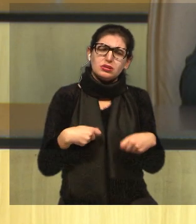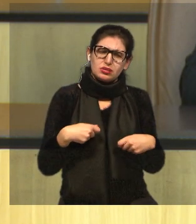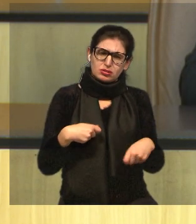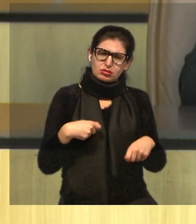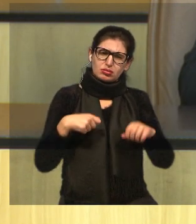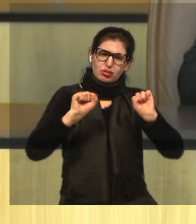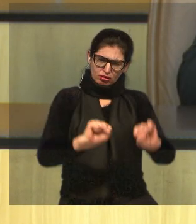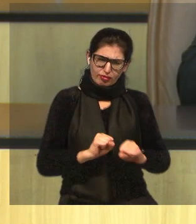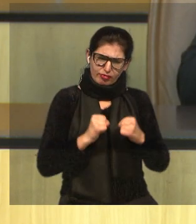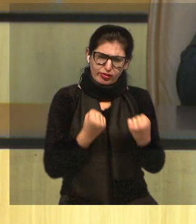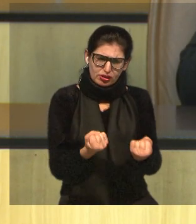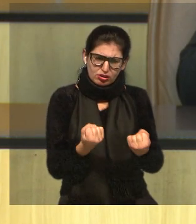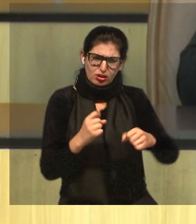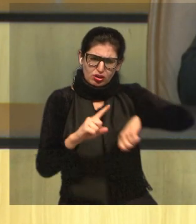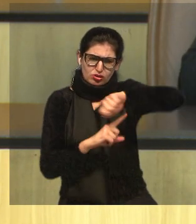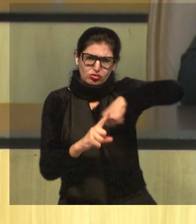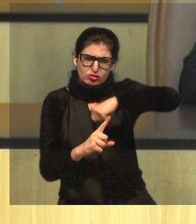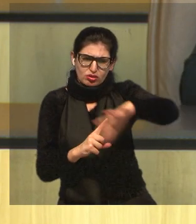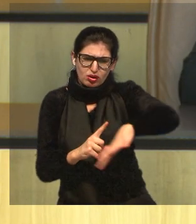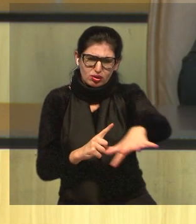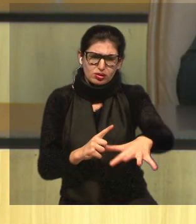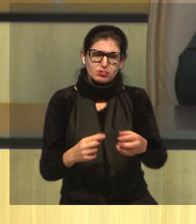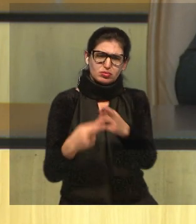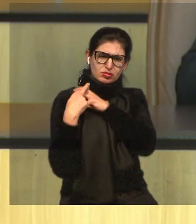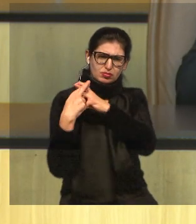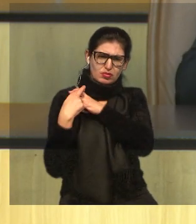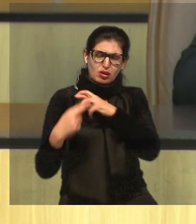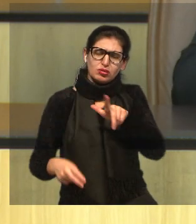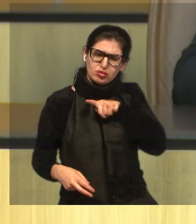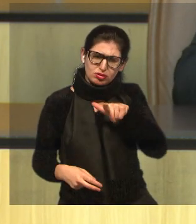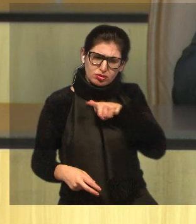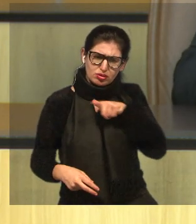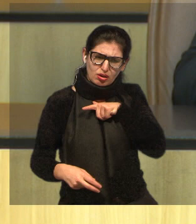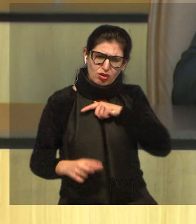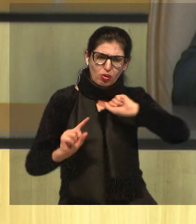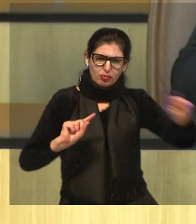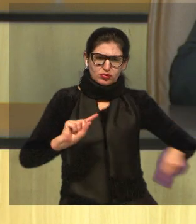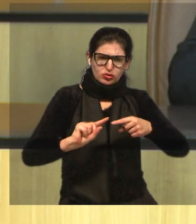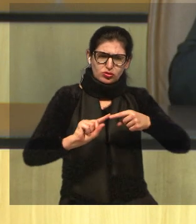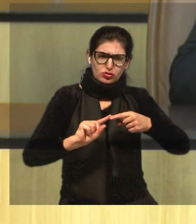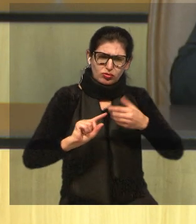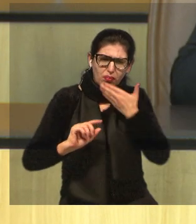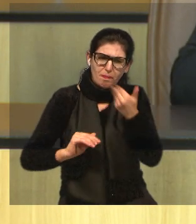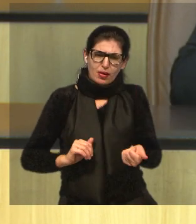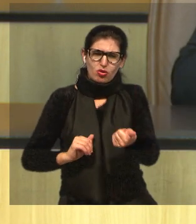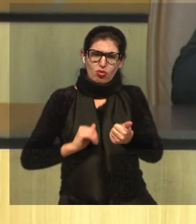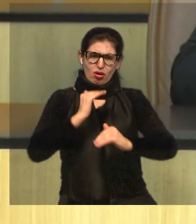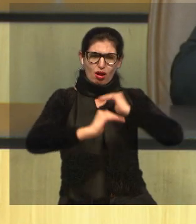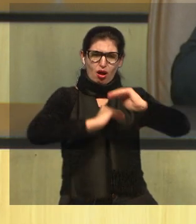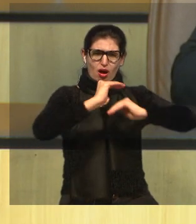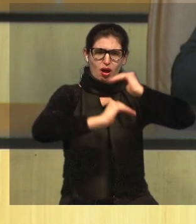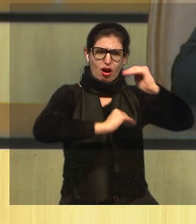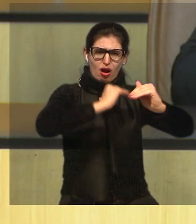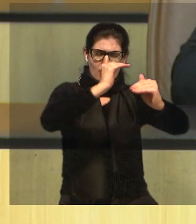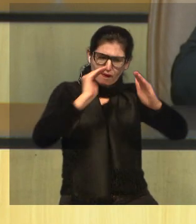responsabilidade. E, para a gente melhorar esse cenário, nós precisamos